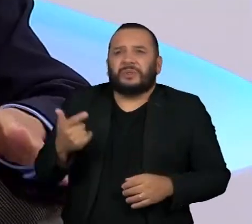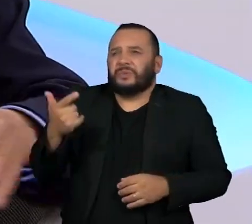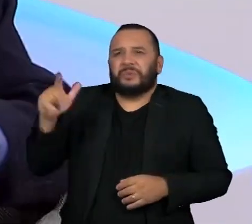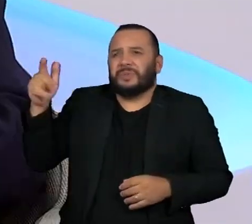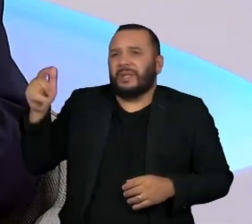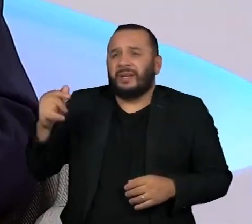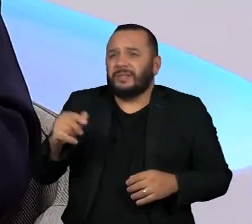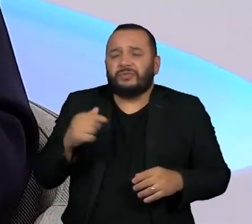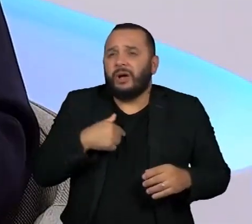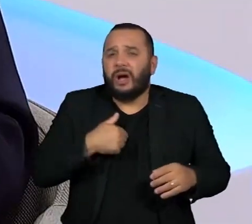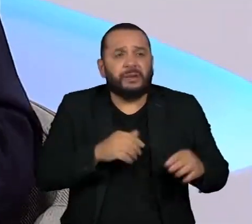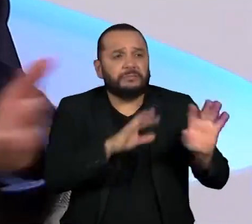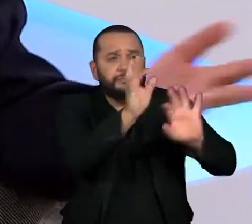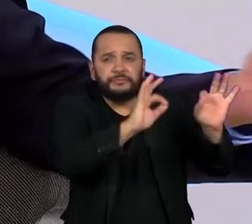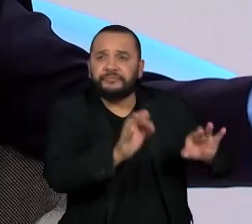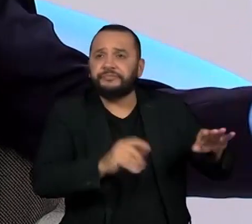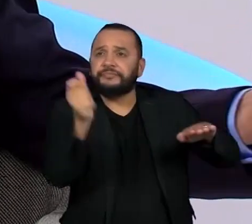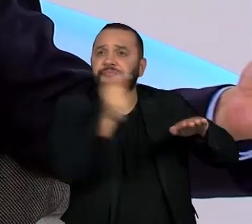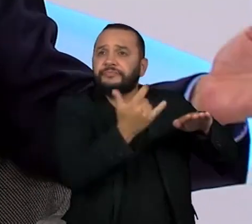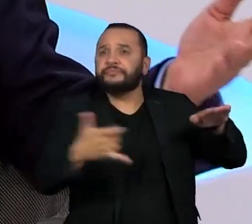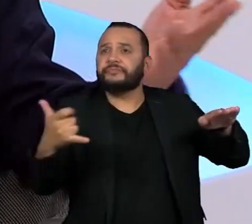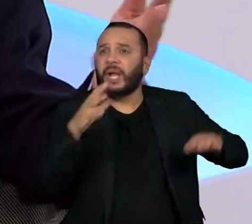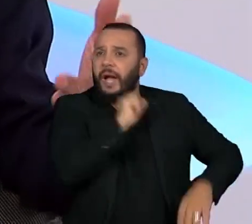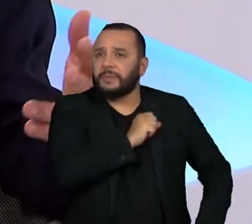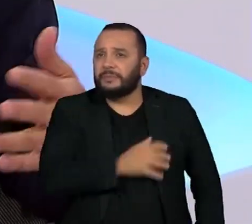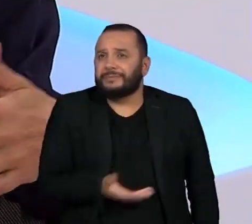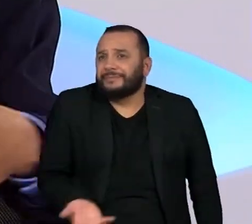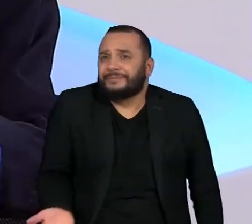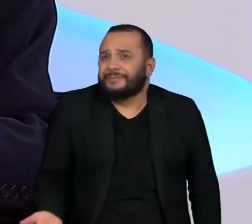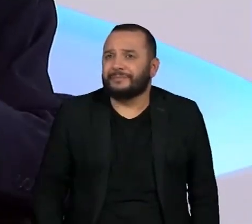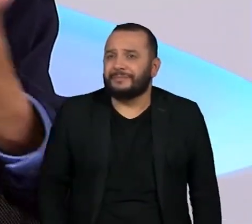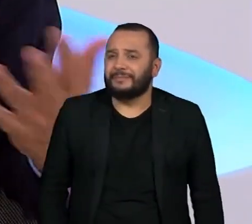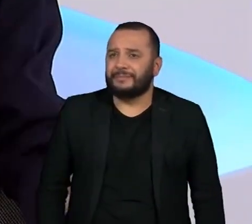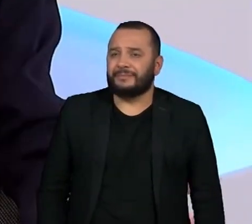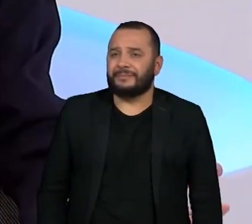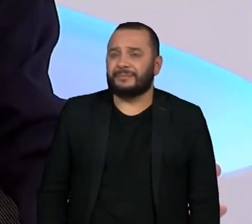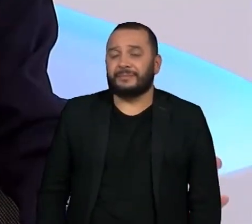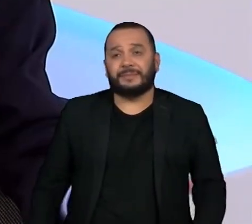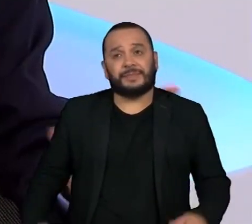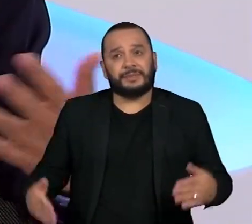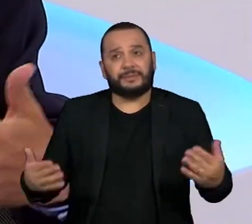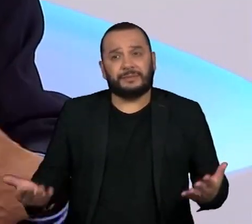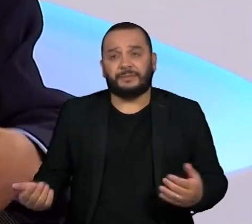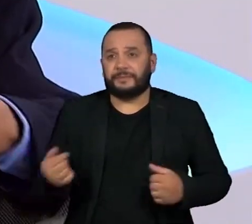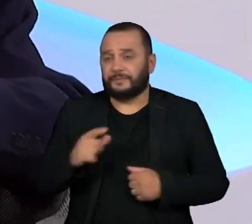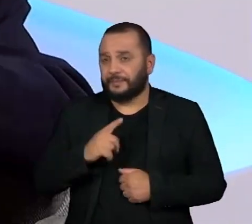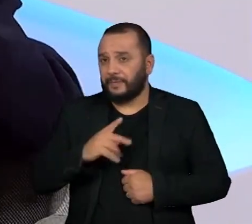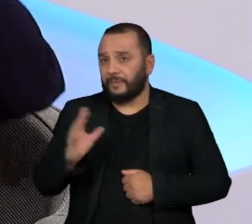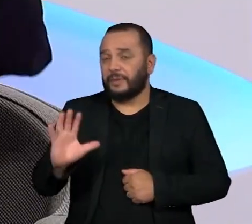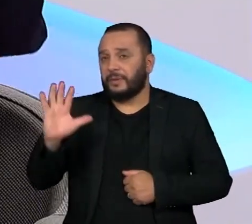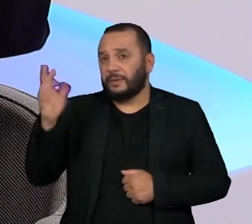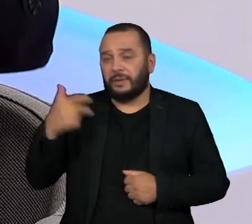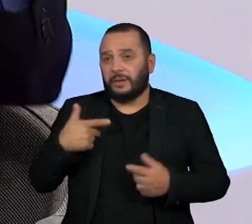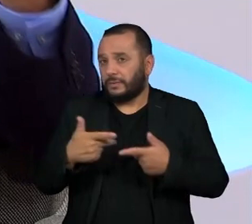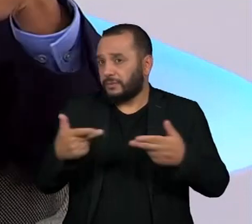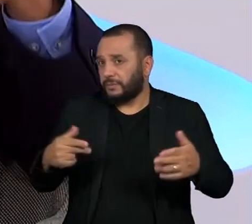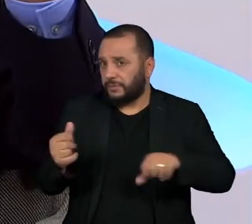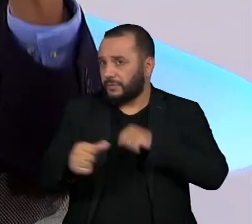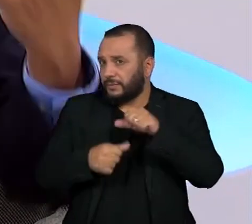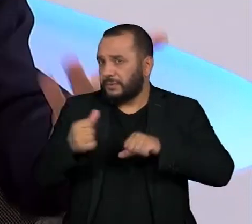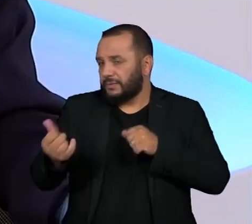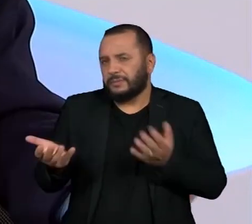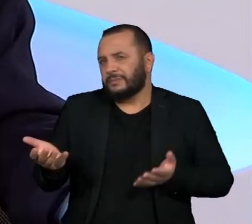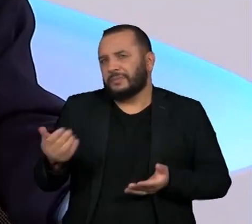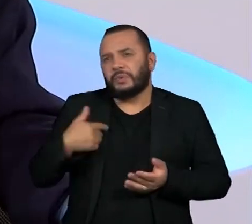é feito lá embaixo e solavam 700 mil pessoas Então o que acontece é que as coisas mudam independente do que o governo pensa